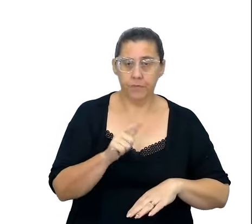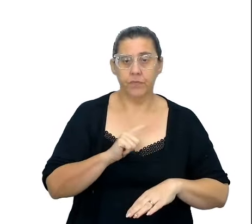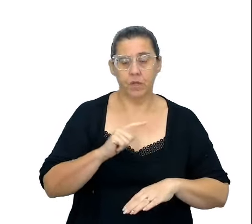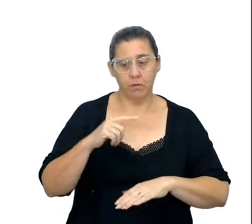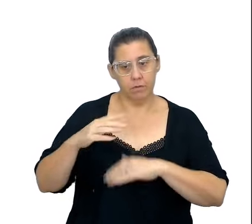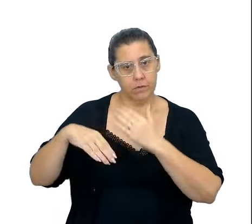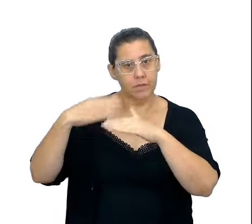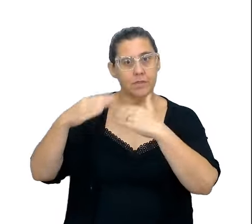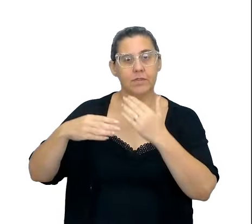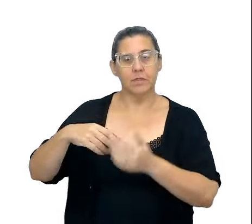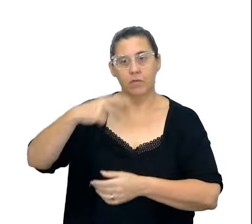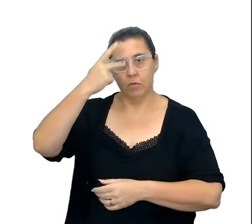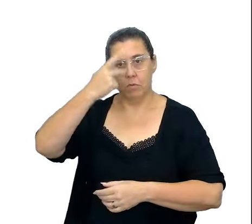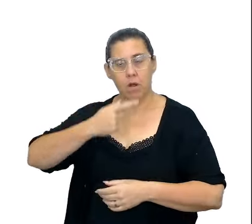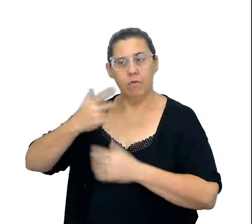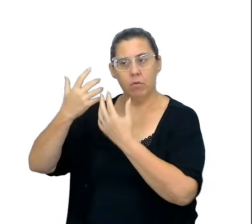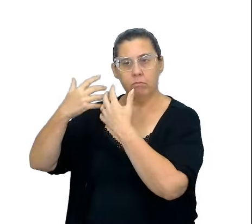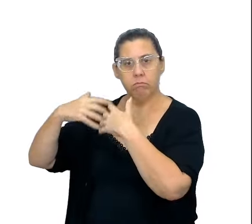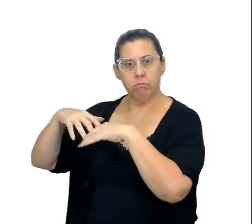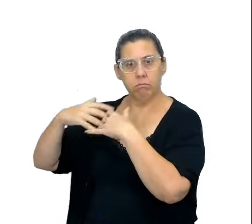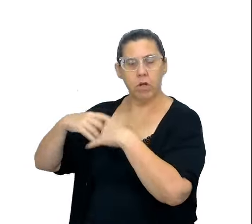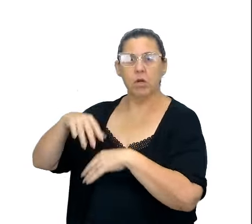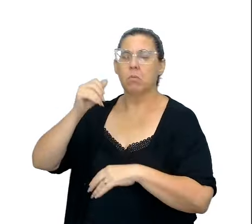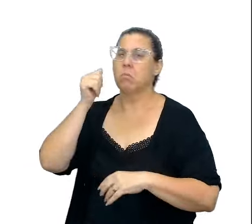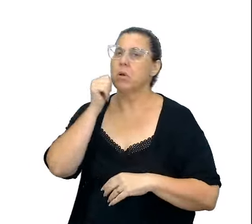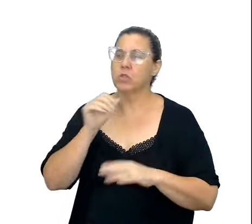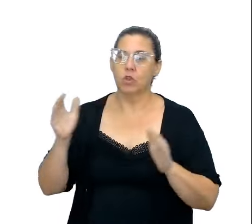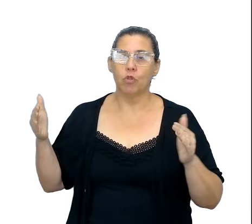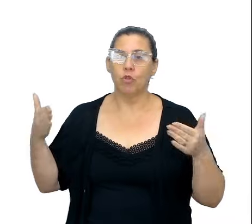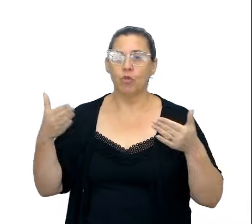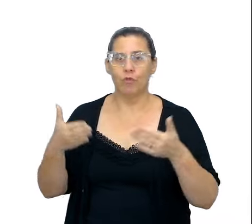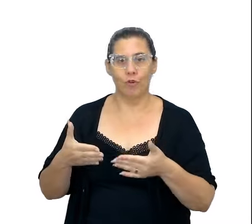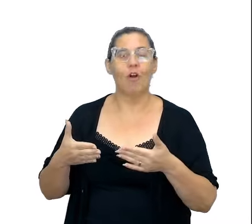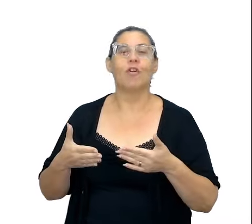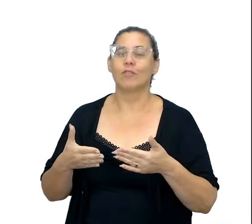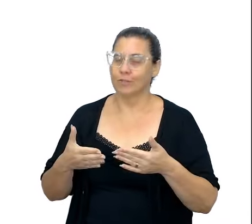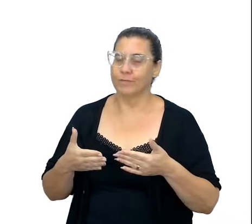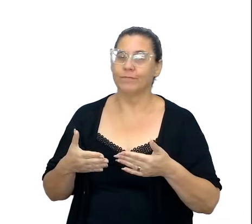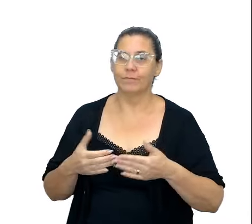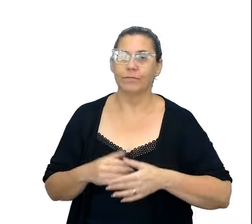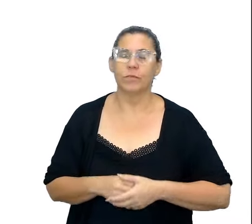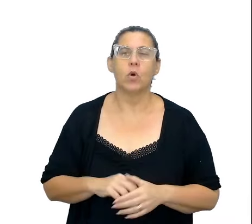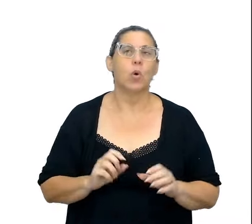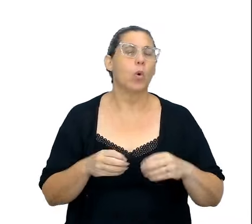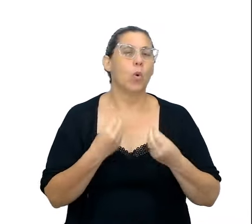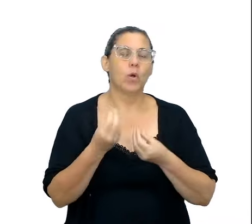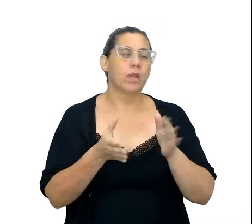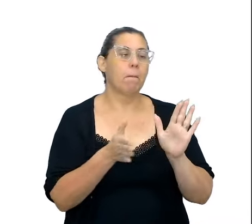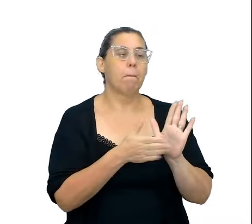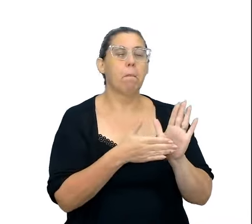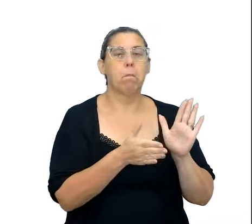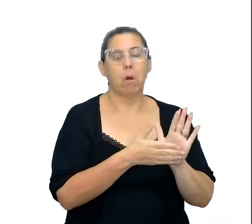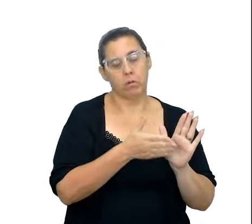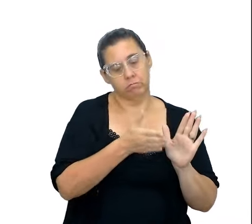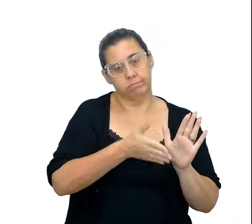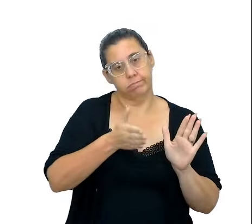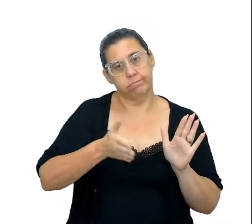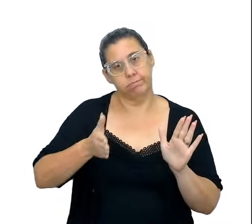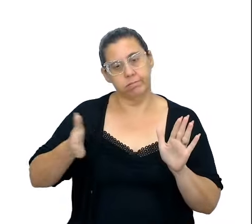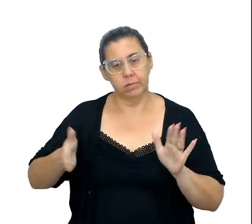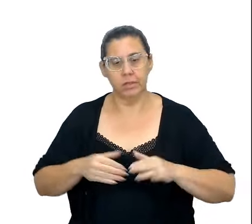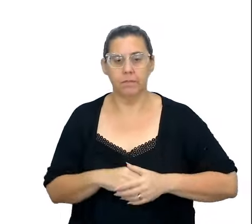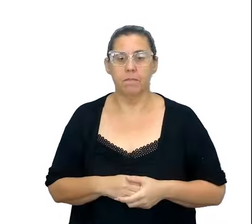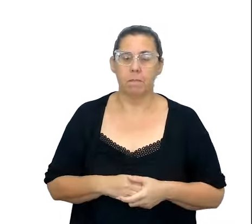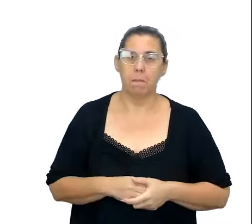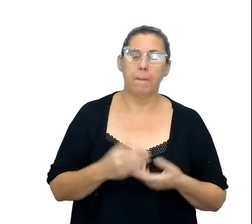desenvolver o seu percurso cognitivo, né, para chegar ao foco da habilidade, né, o que ela está propondo ali para aquela sequência de atividades.